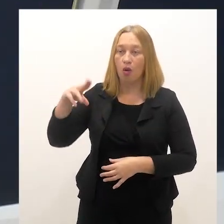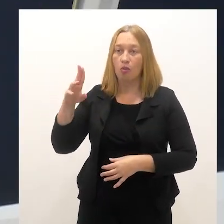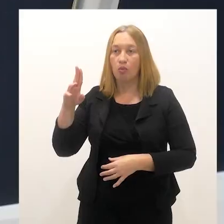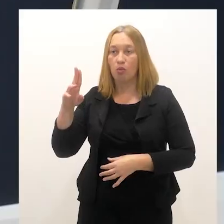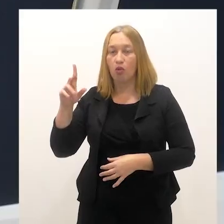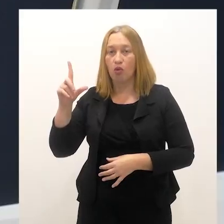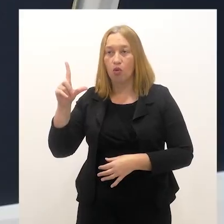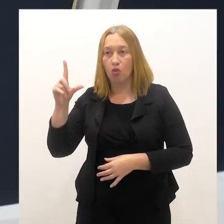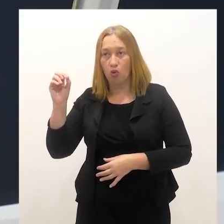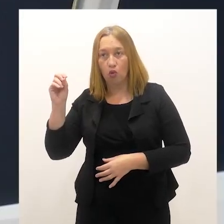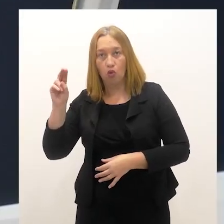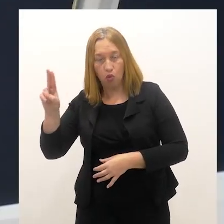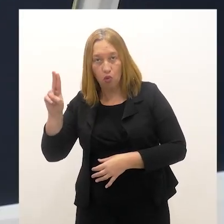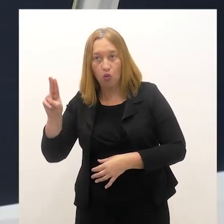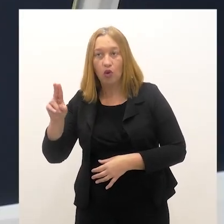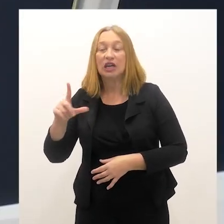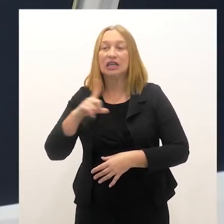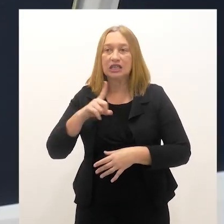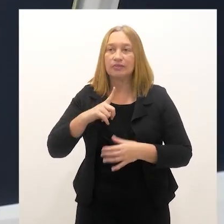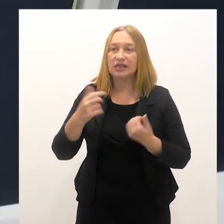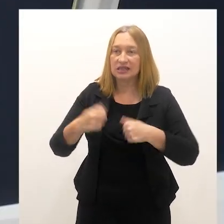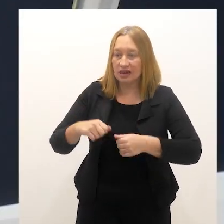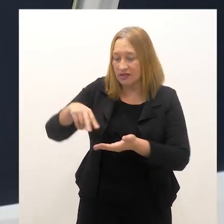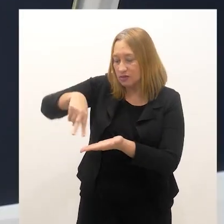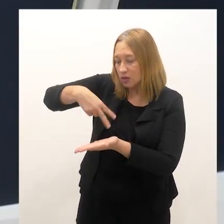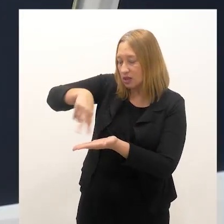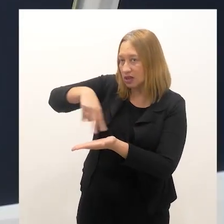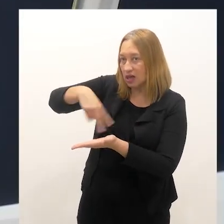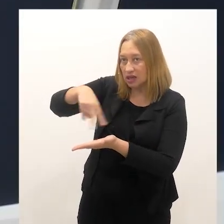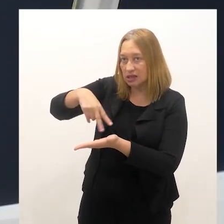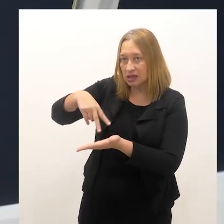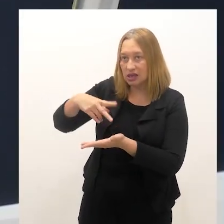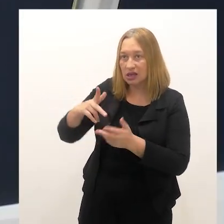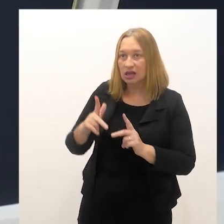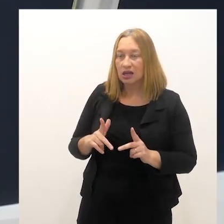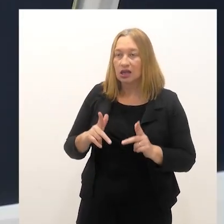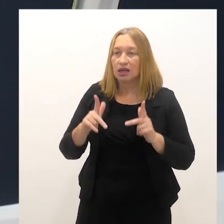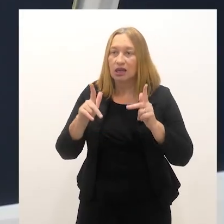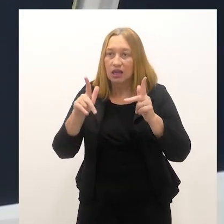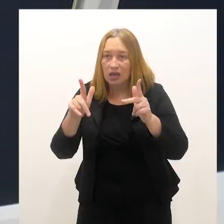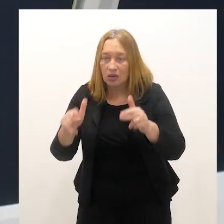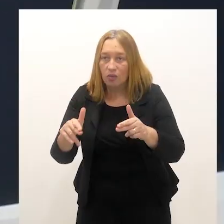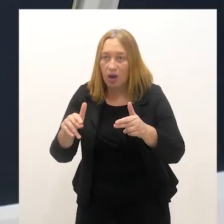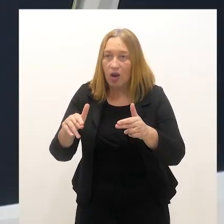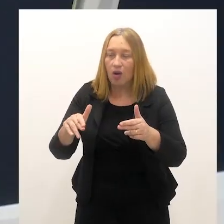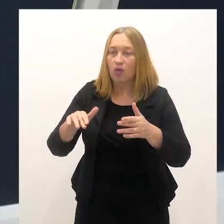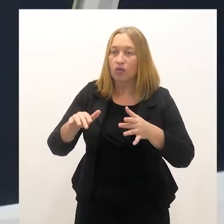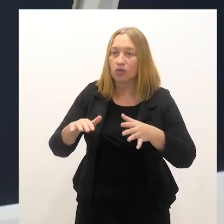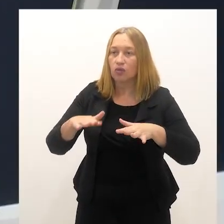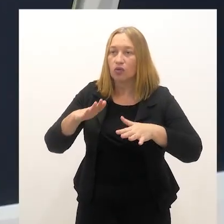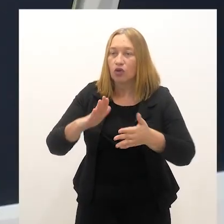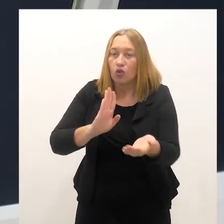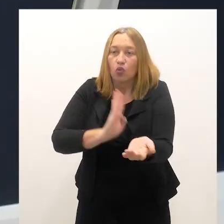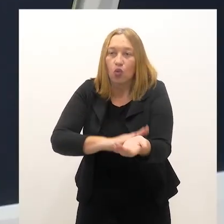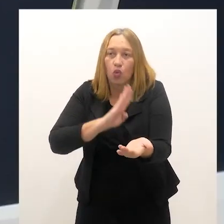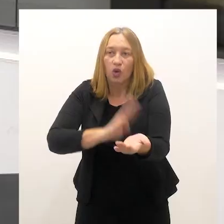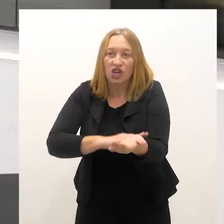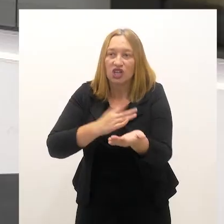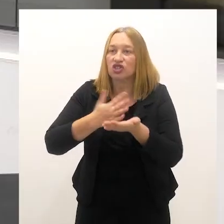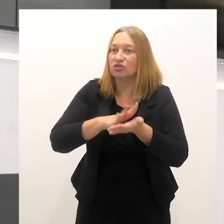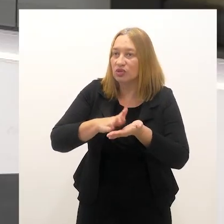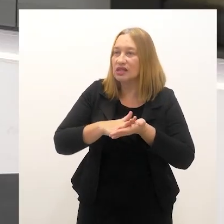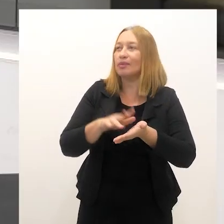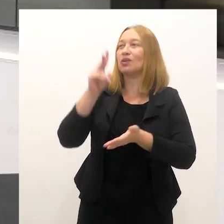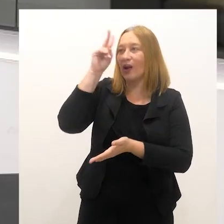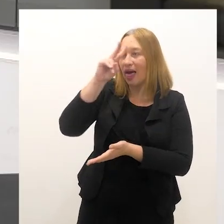né? Sim. E a gente tinha que fazer uma coreografia conforme as passadas do samba e tal. Eu tô lembrando,